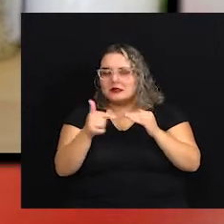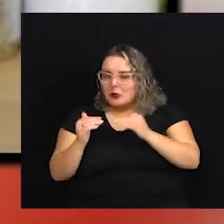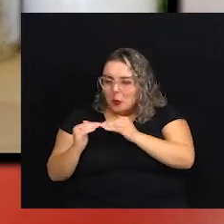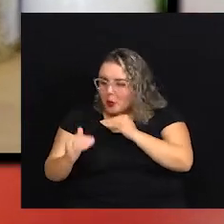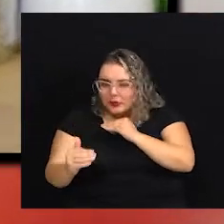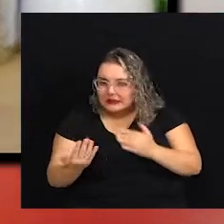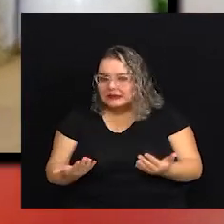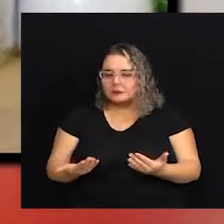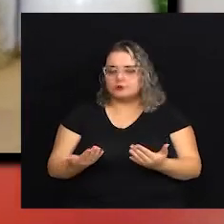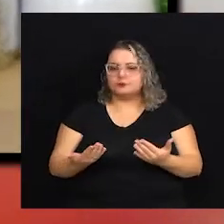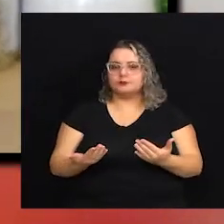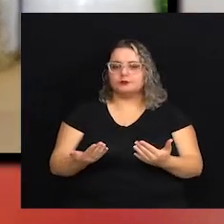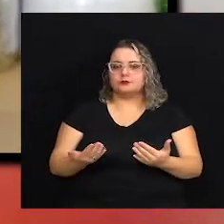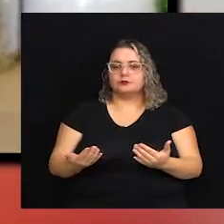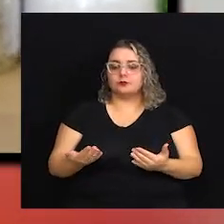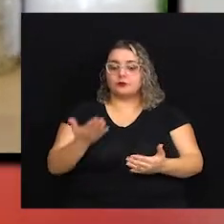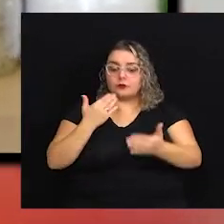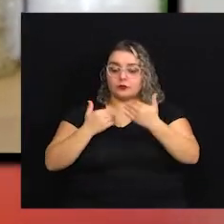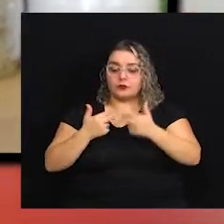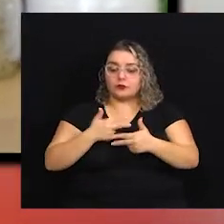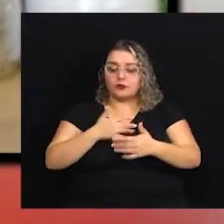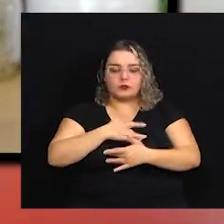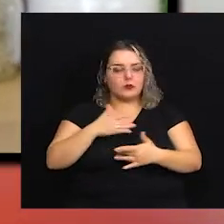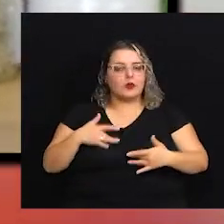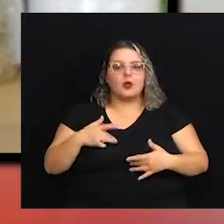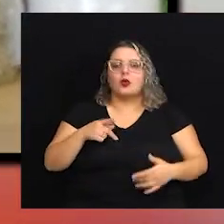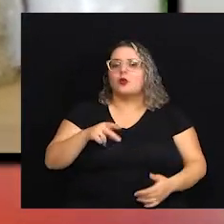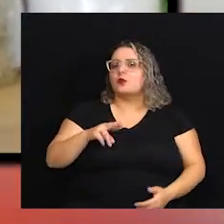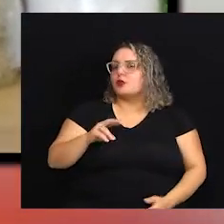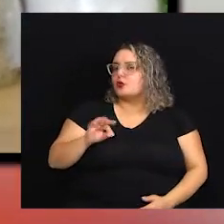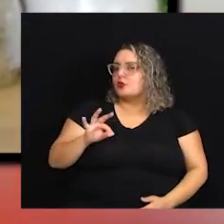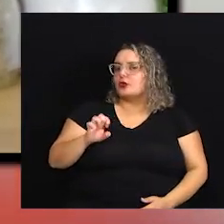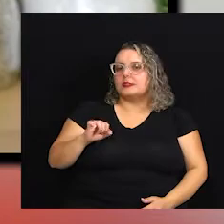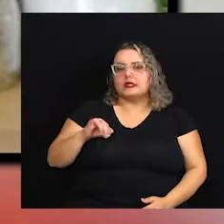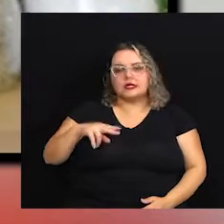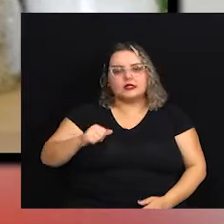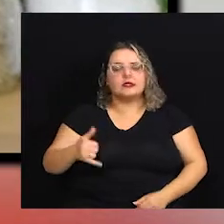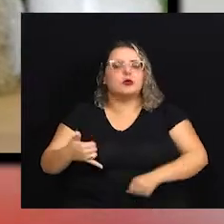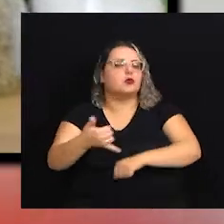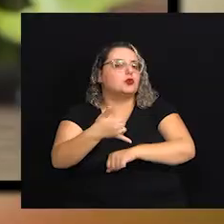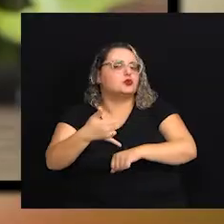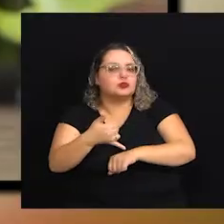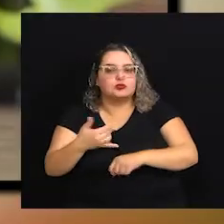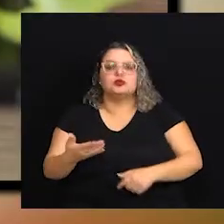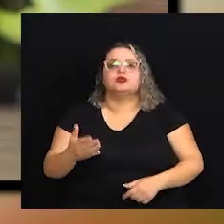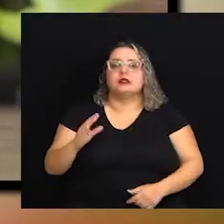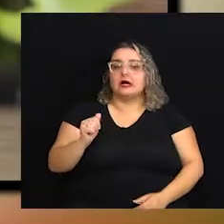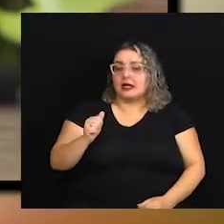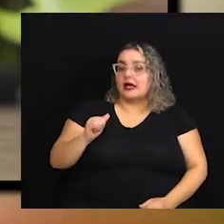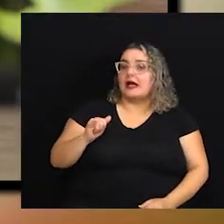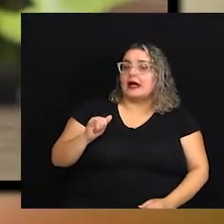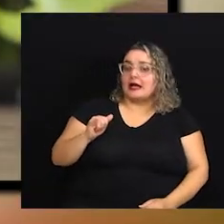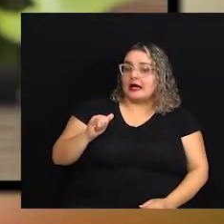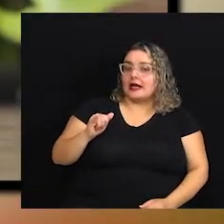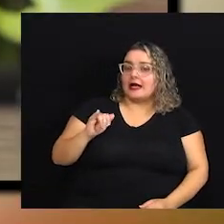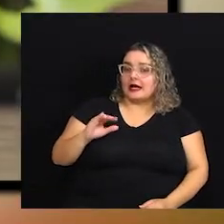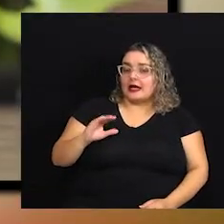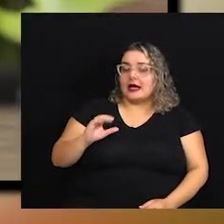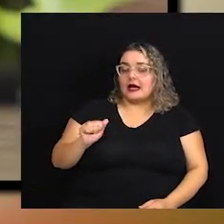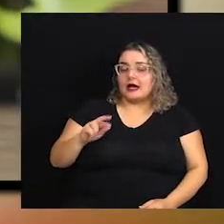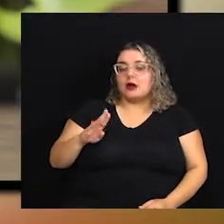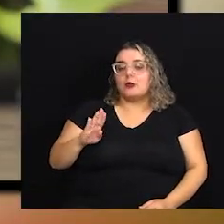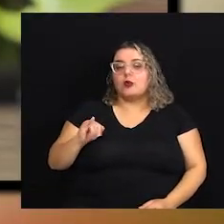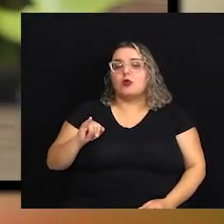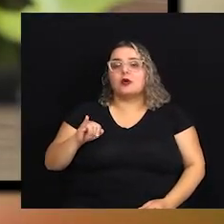que é isso? Uma linha de alimentação saudável, proteínas, carboidratos, gorduras. Muita mulher come saudável,